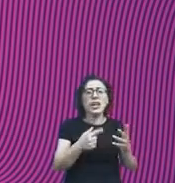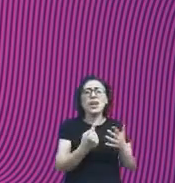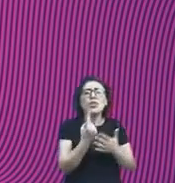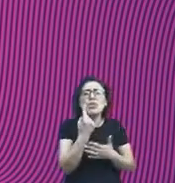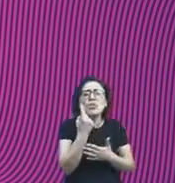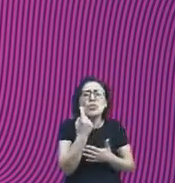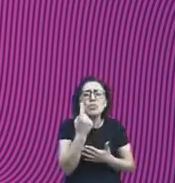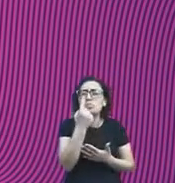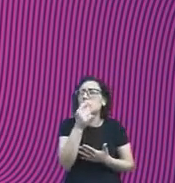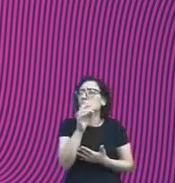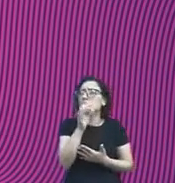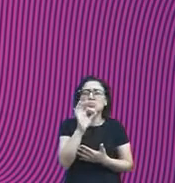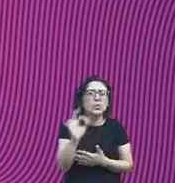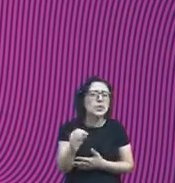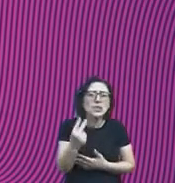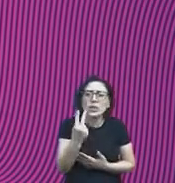2%.